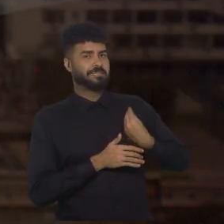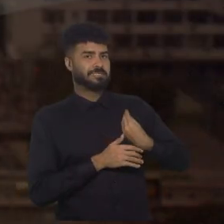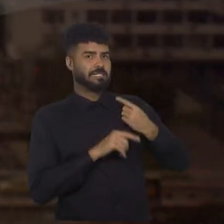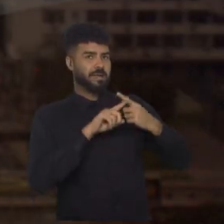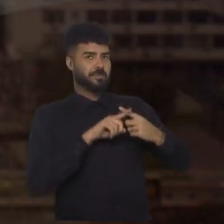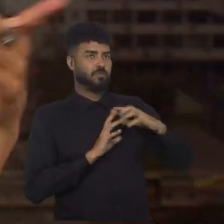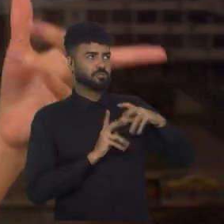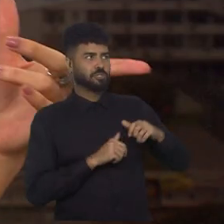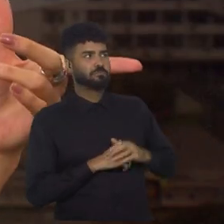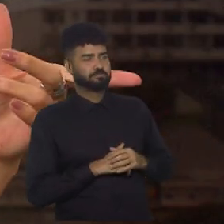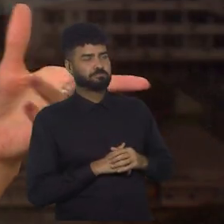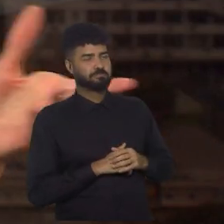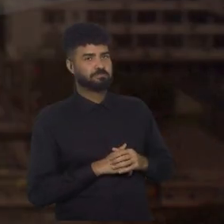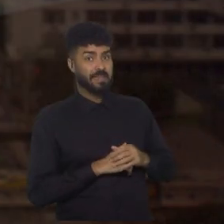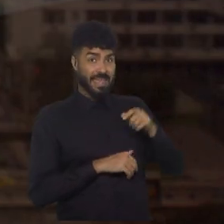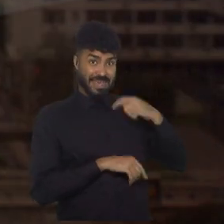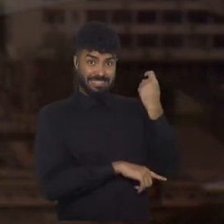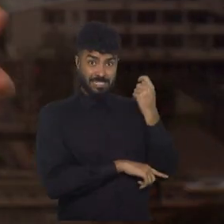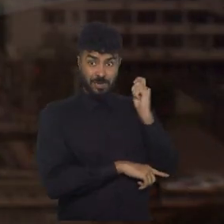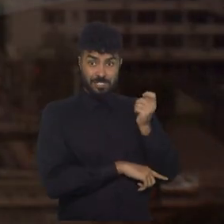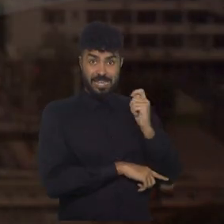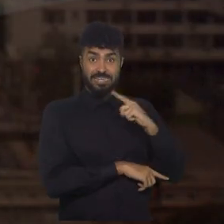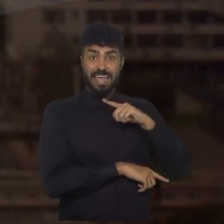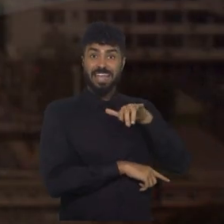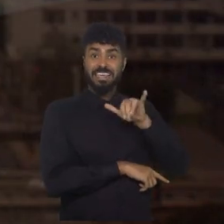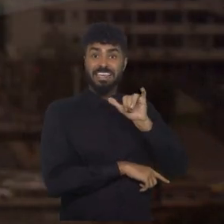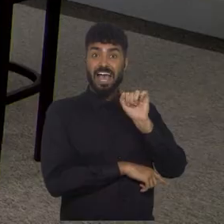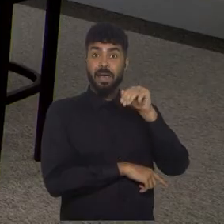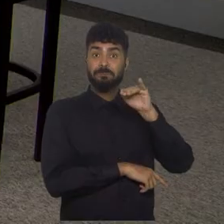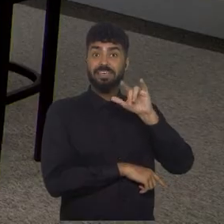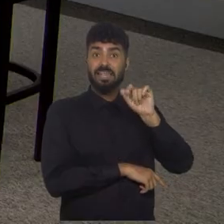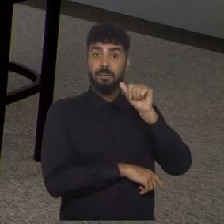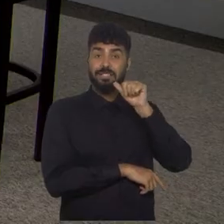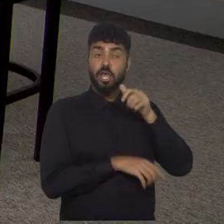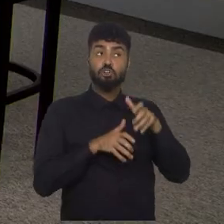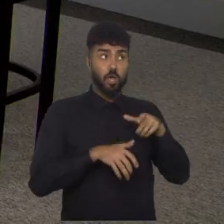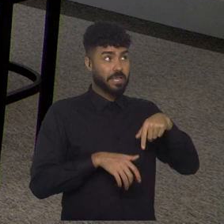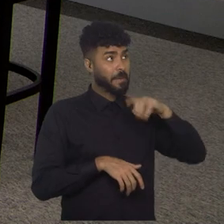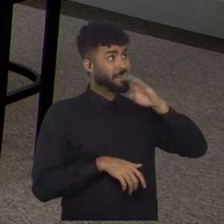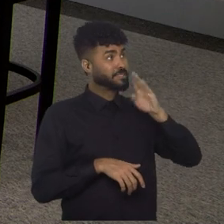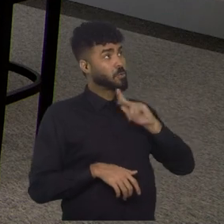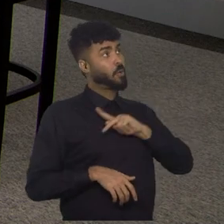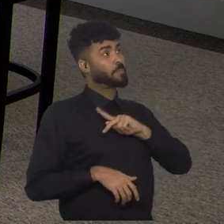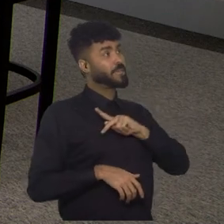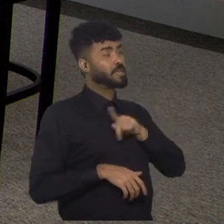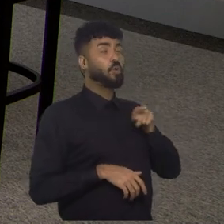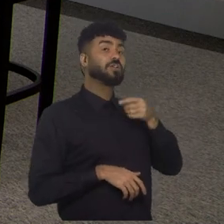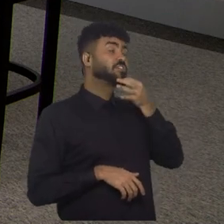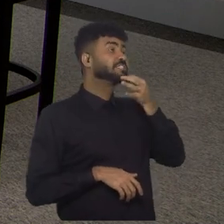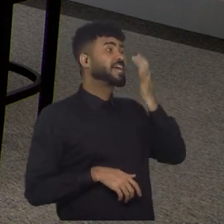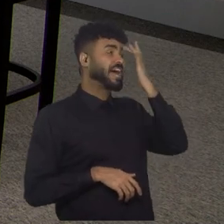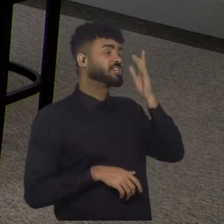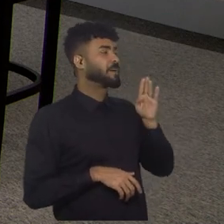dessa seleção tem uma jogadora aí, a Mila, que joga aqui no Brasil, no Palmeiras, né? O que dizer,